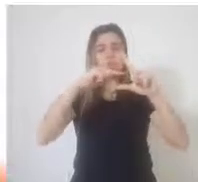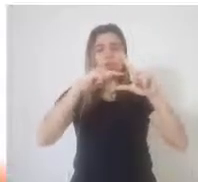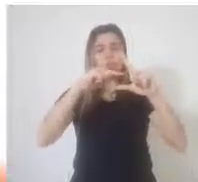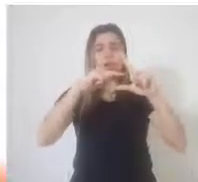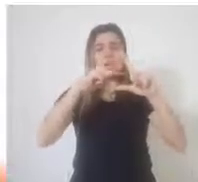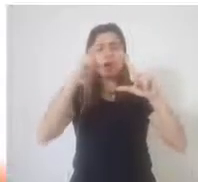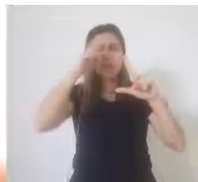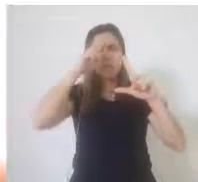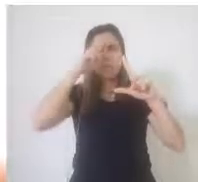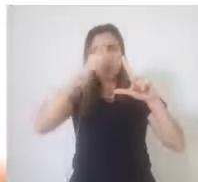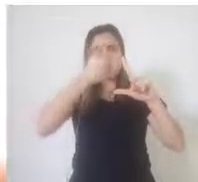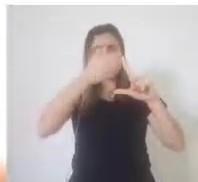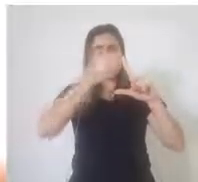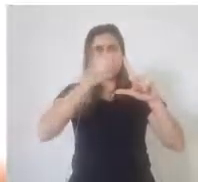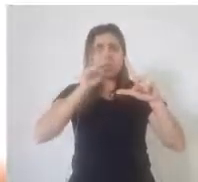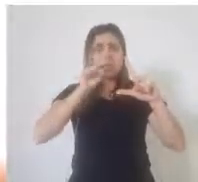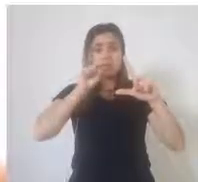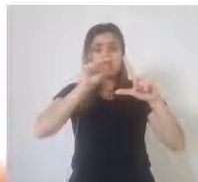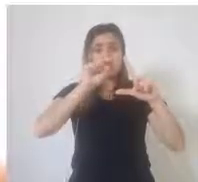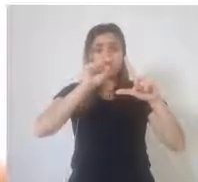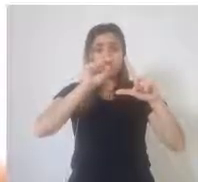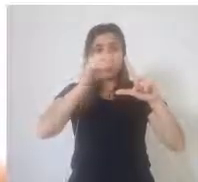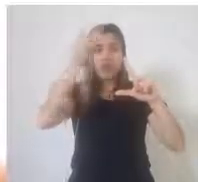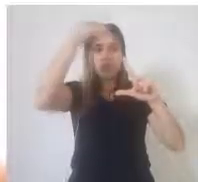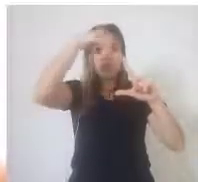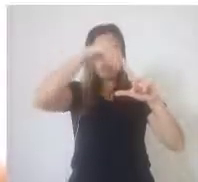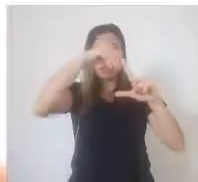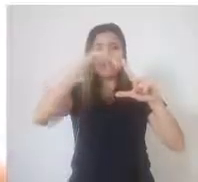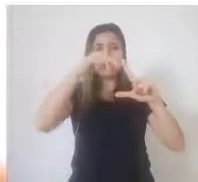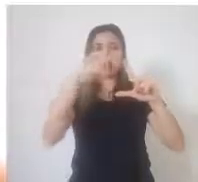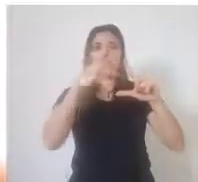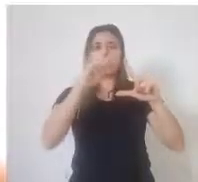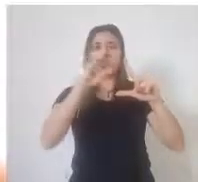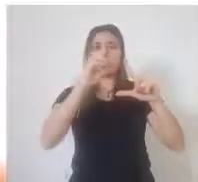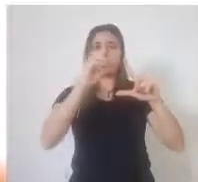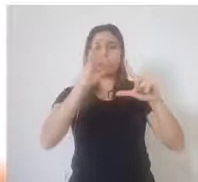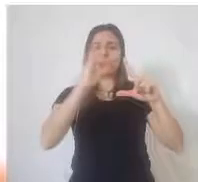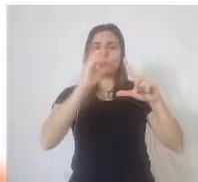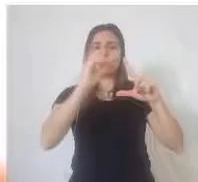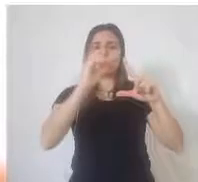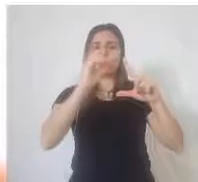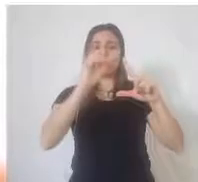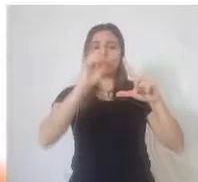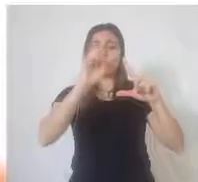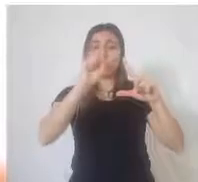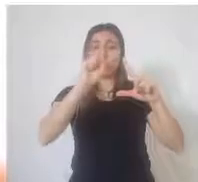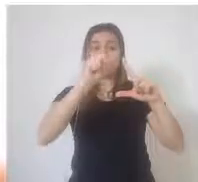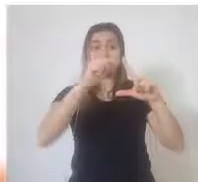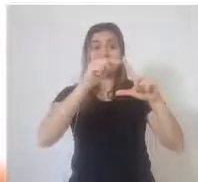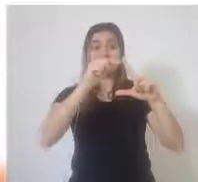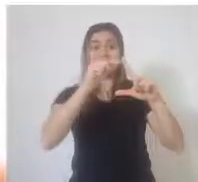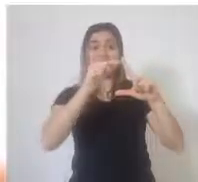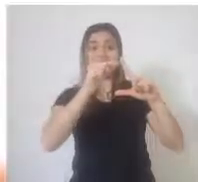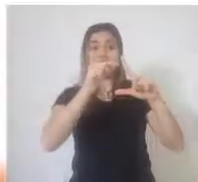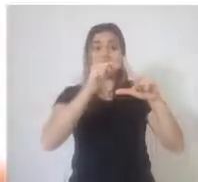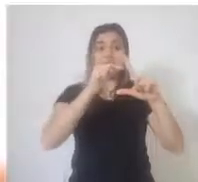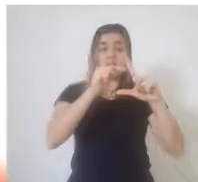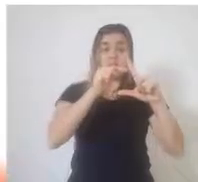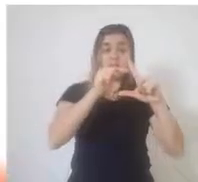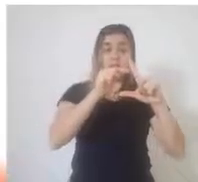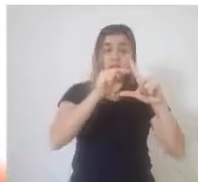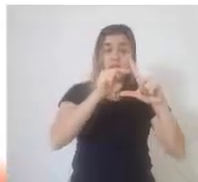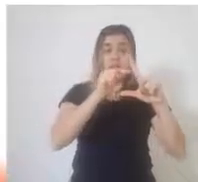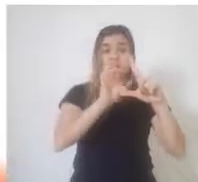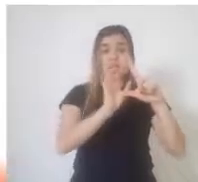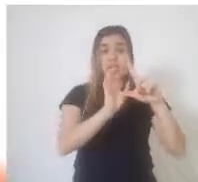de mais de 36 mil quilocalorias presentes dentro das moléculas desses organismos do fitoplâncton, o que